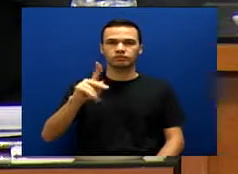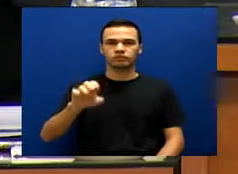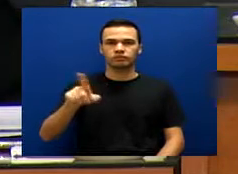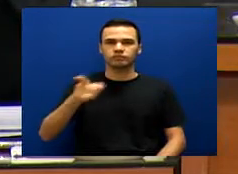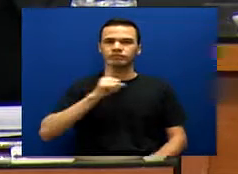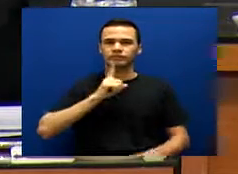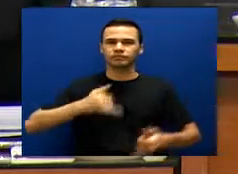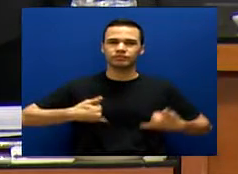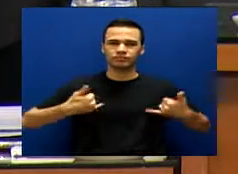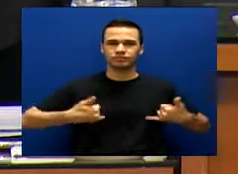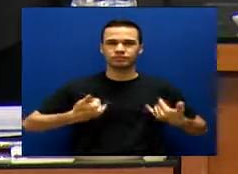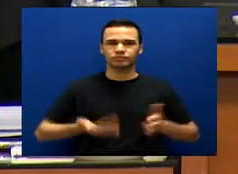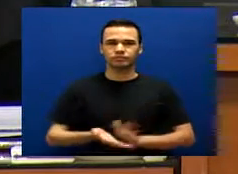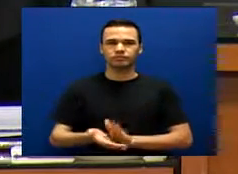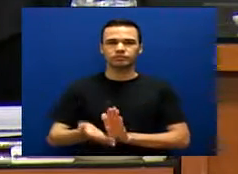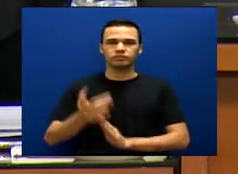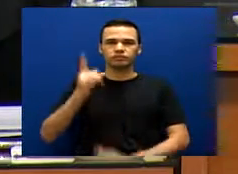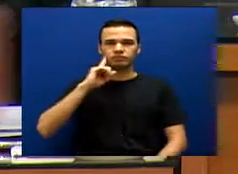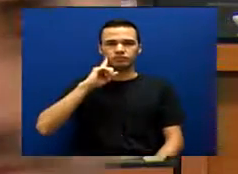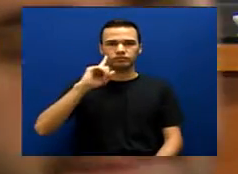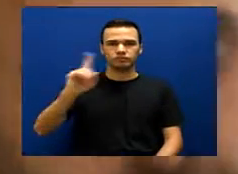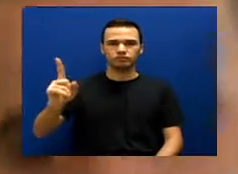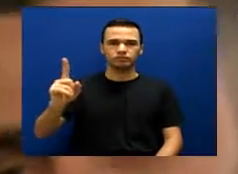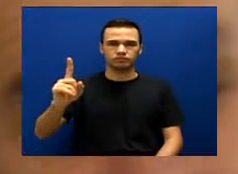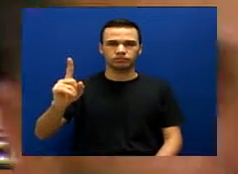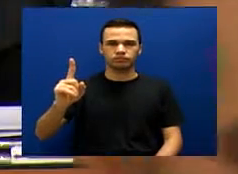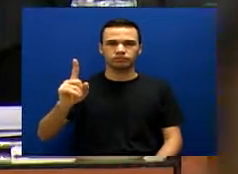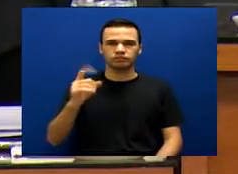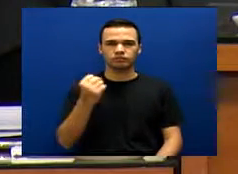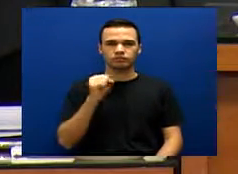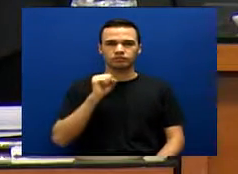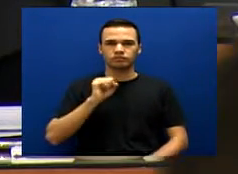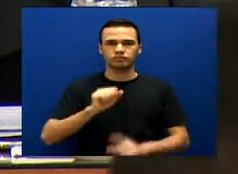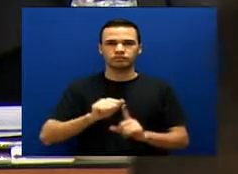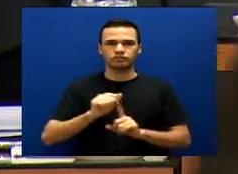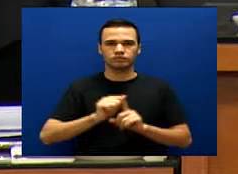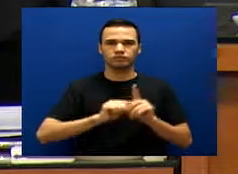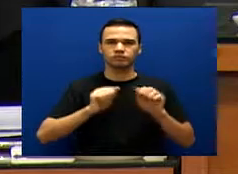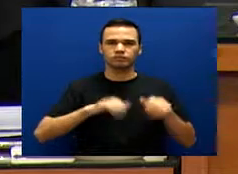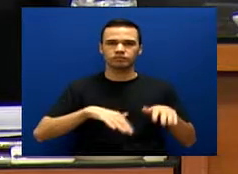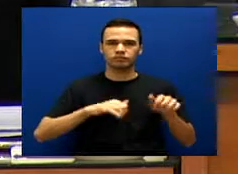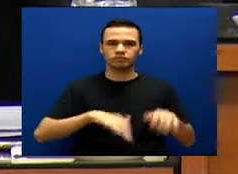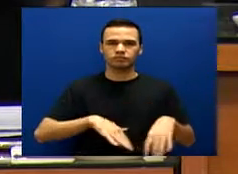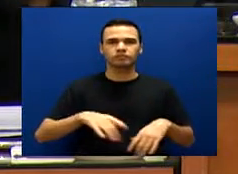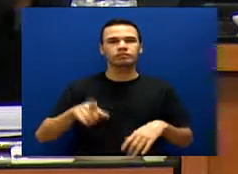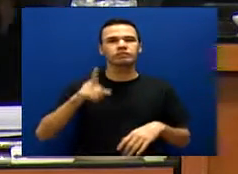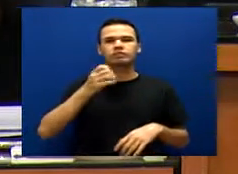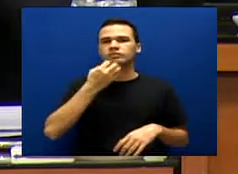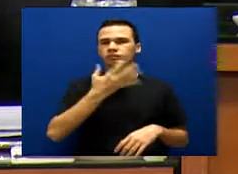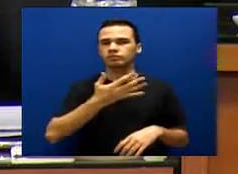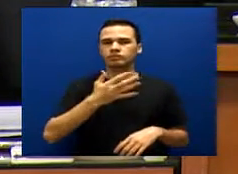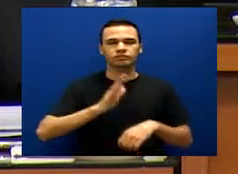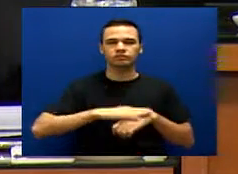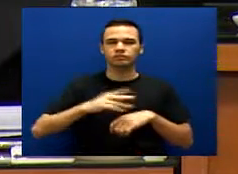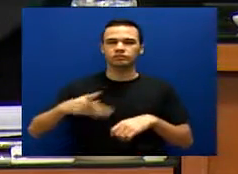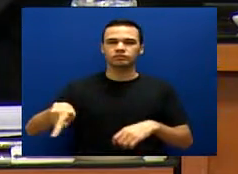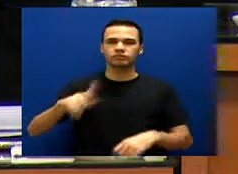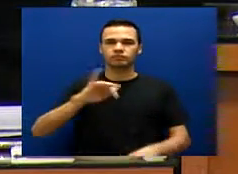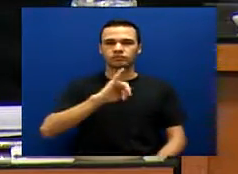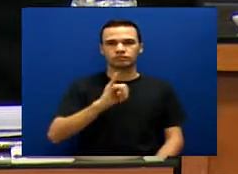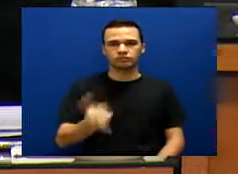Camargo, pela passagem da sua data natalícia, comemorado dia 8, comemorou dia 8 de setembro. Votos, vereador JP